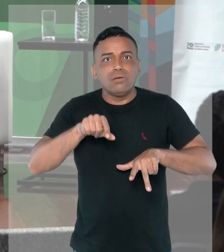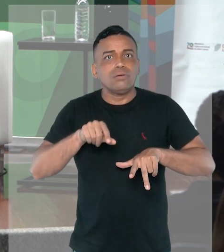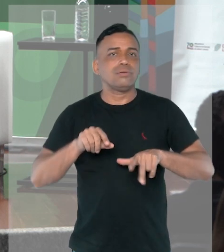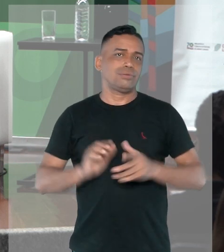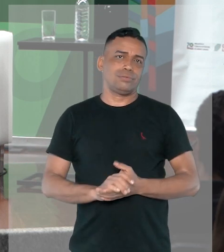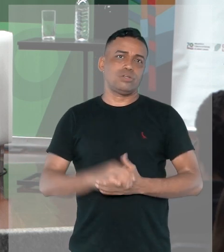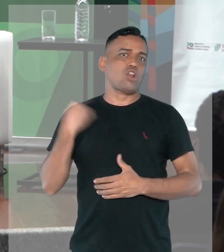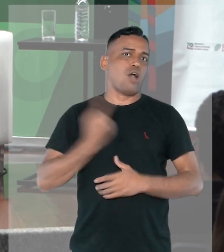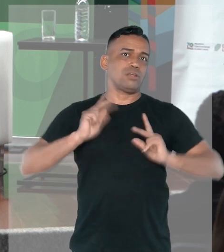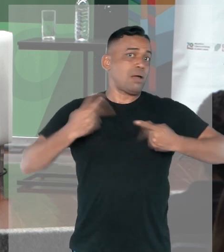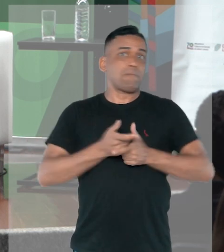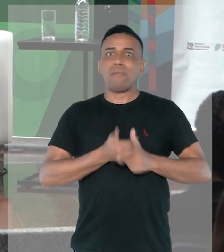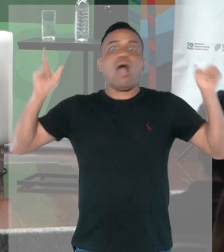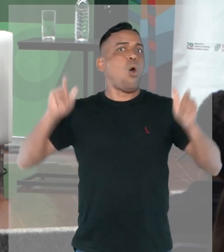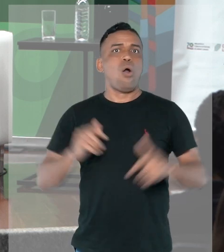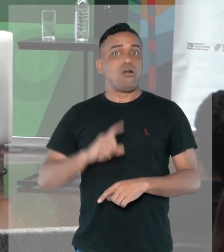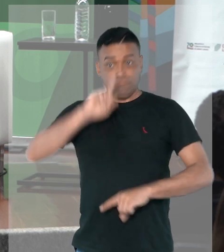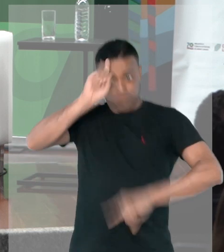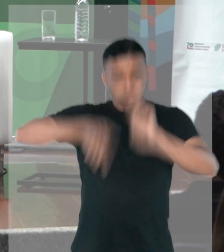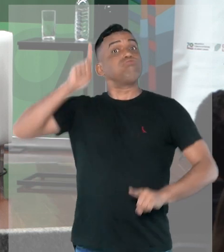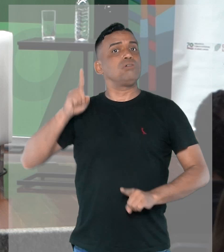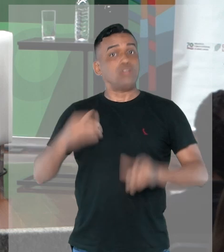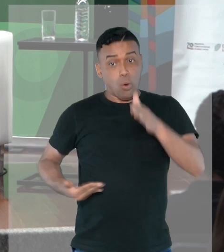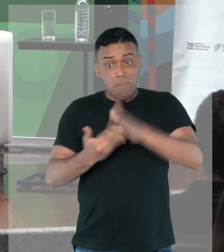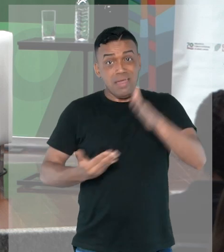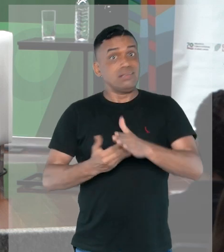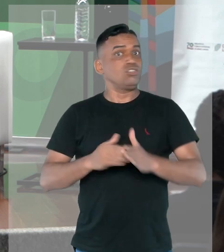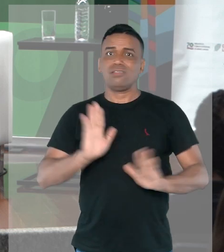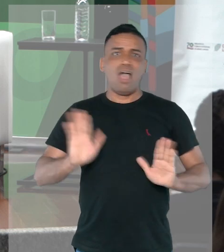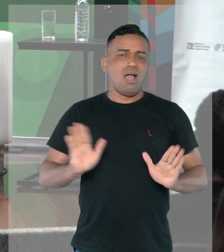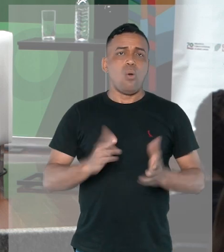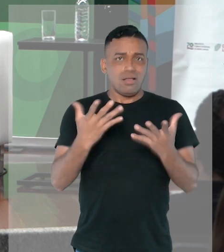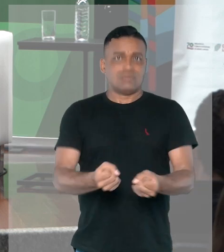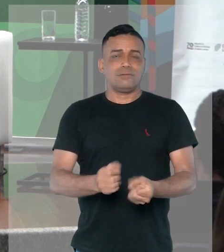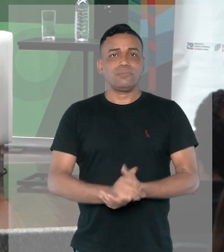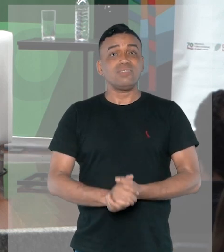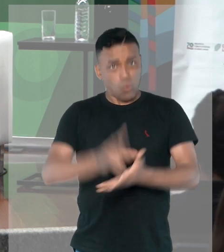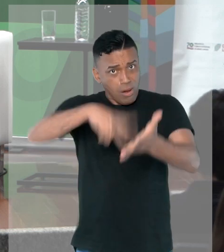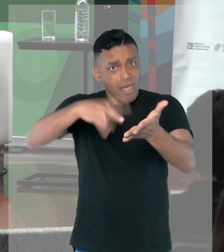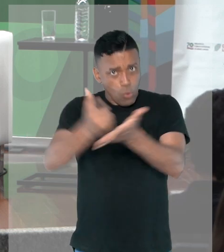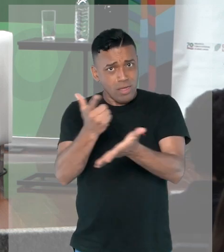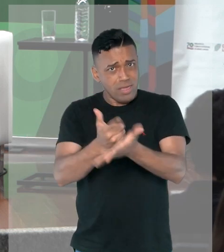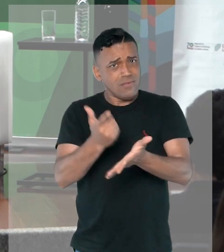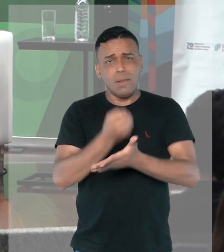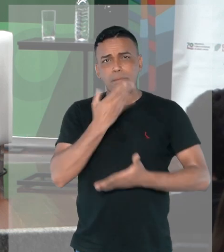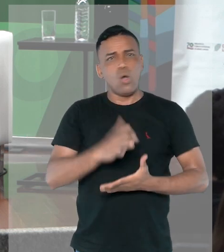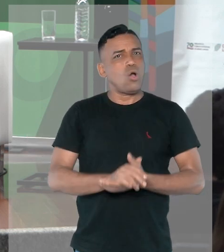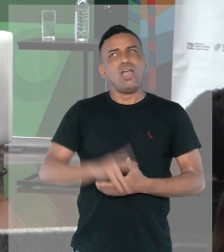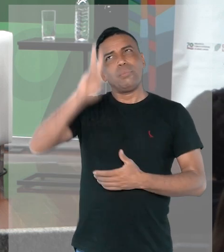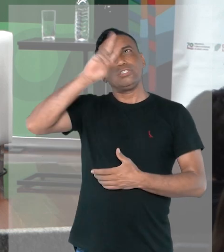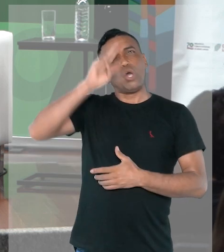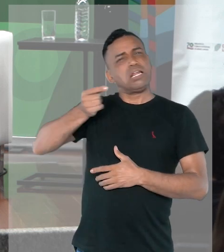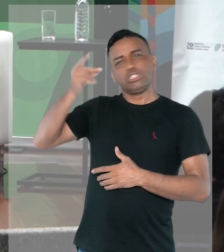que isso, seres humanos. Então não se limite. Até que ele consegue levar, mas vocês leem o livro, é bom. É uma história antiga,